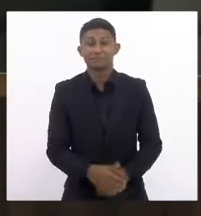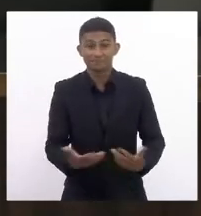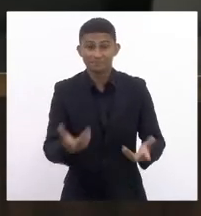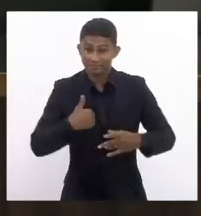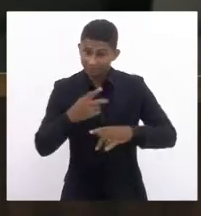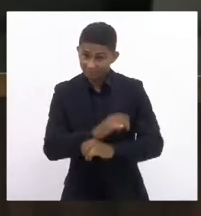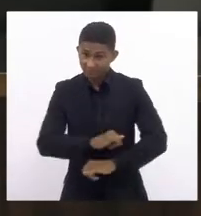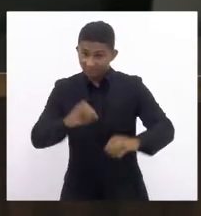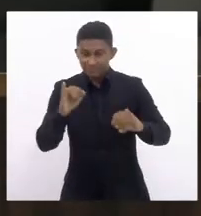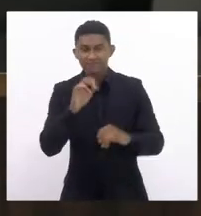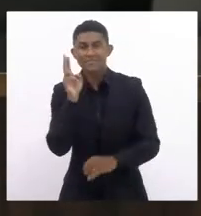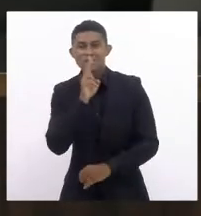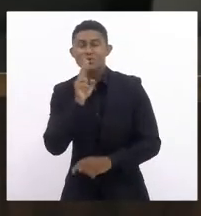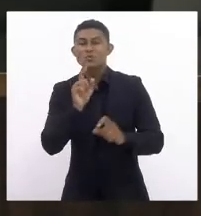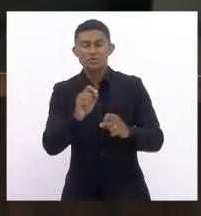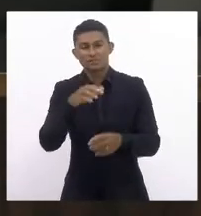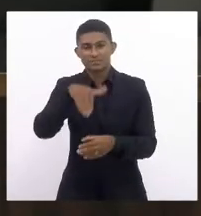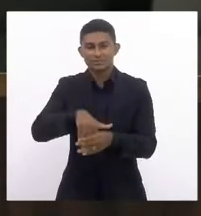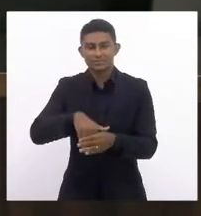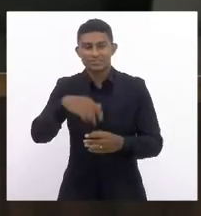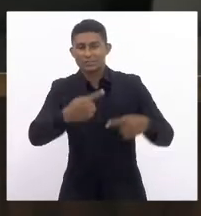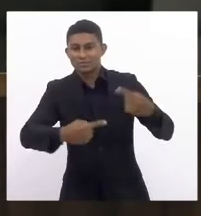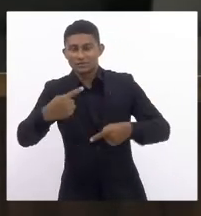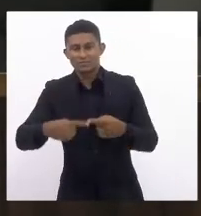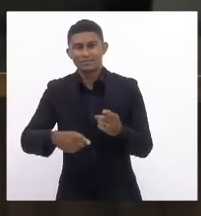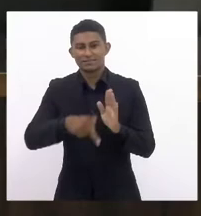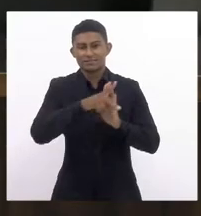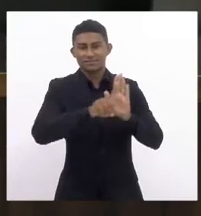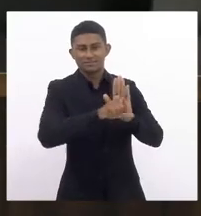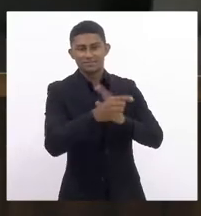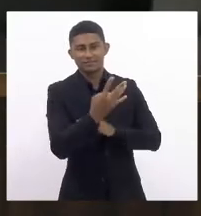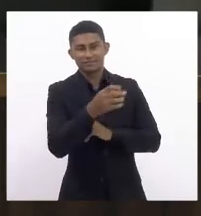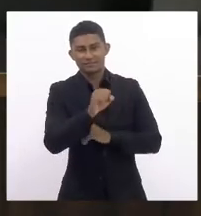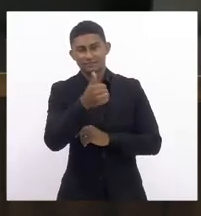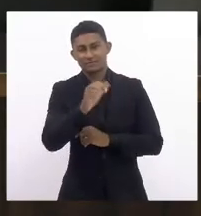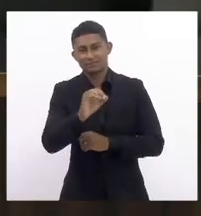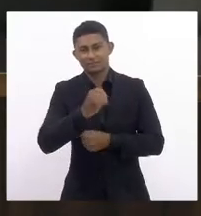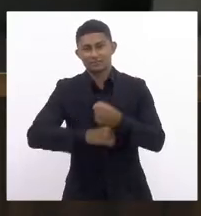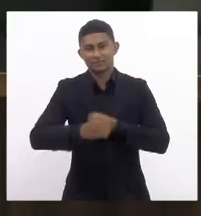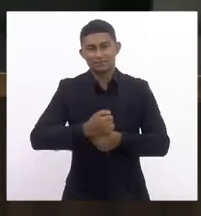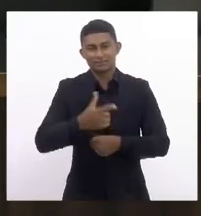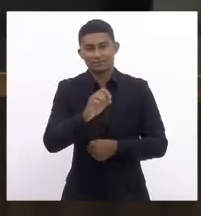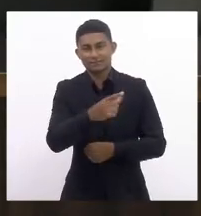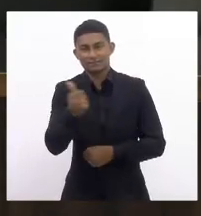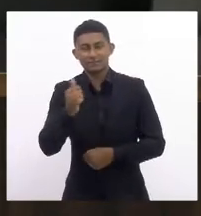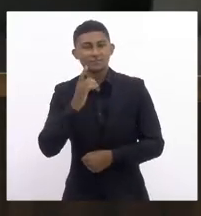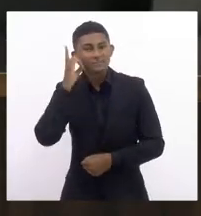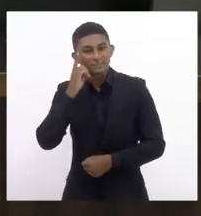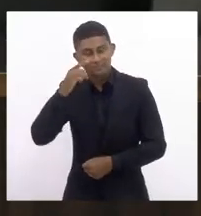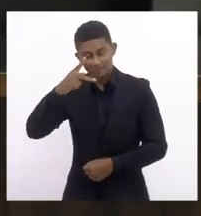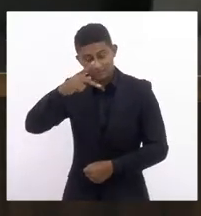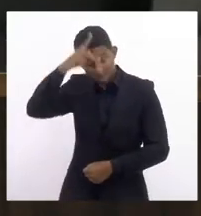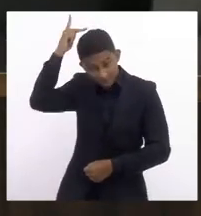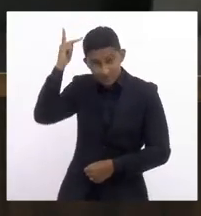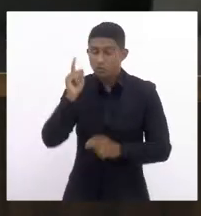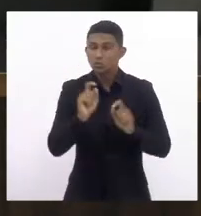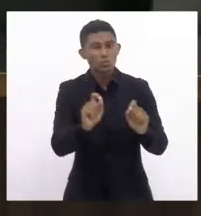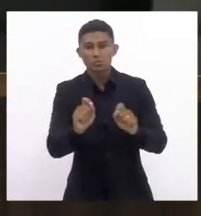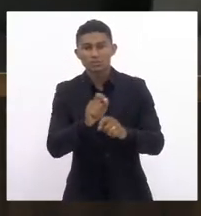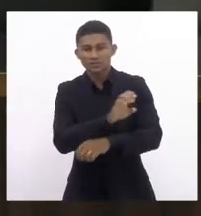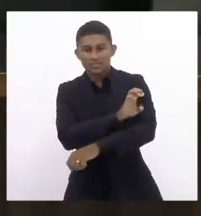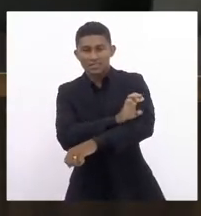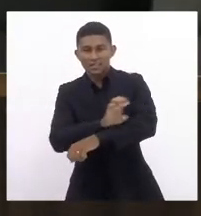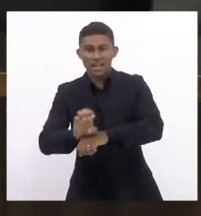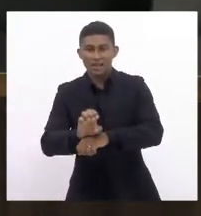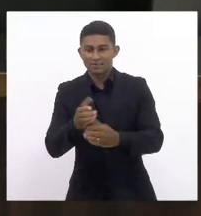Anuncio, em regime de urgência, em votação e discussão única, projeto de lei 4810 de 21, de autoria do deputado Luiz Paulo, que dispõe sobre o estágio probatório